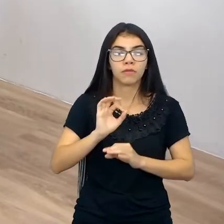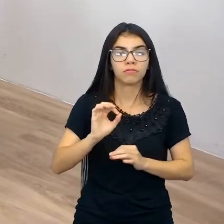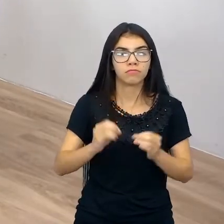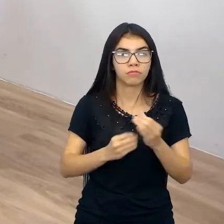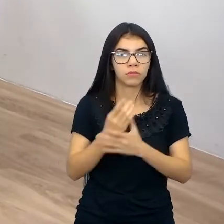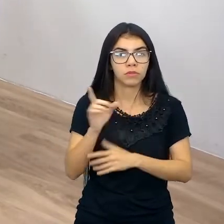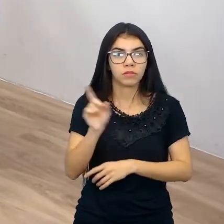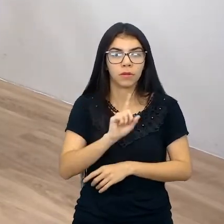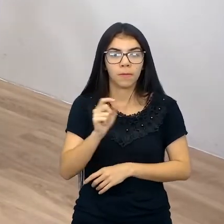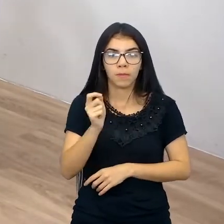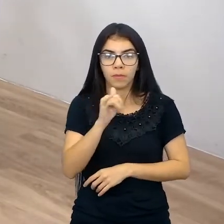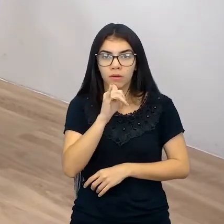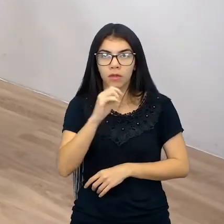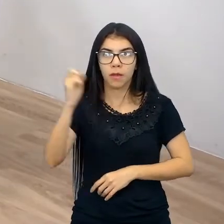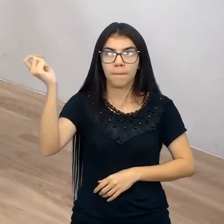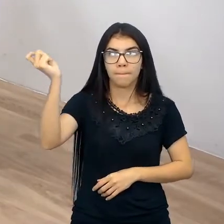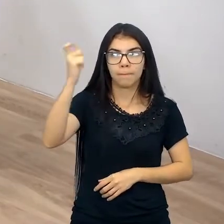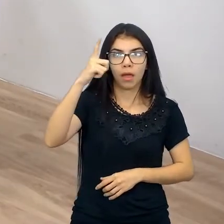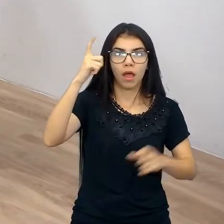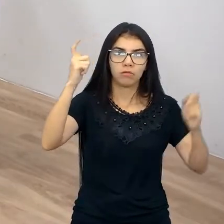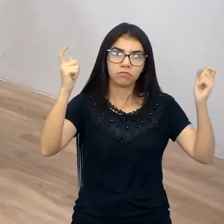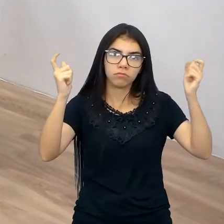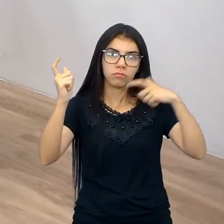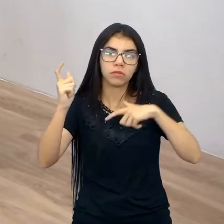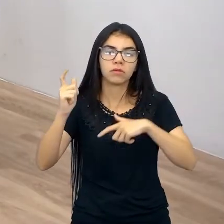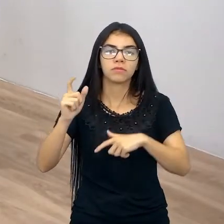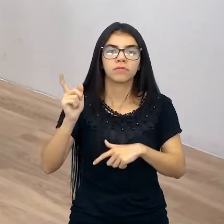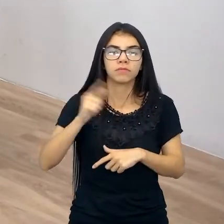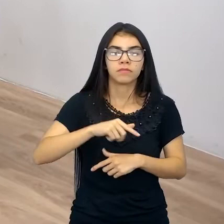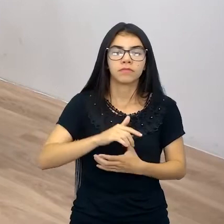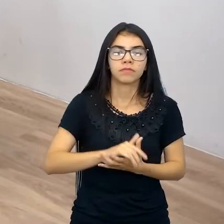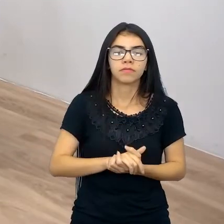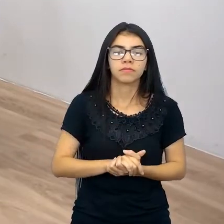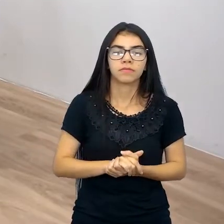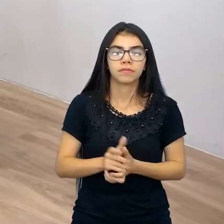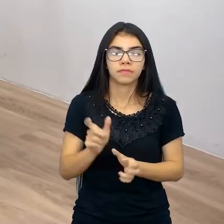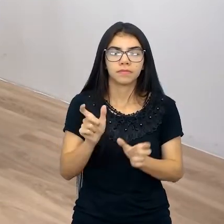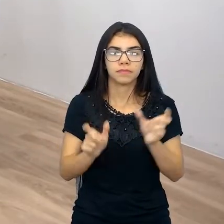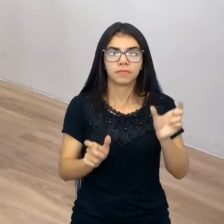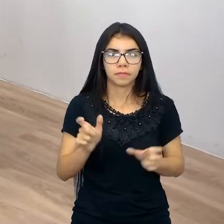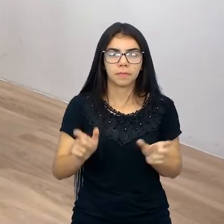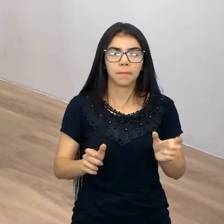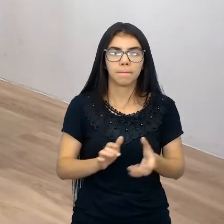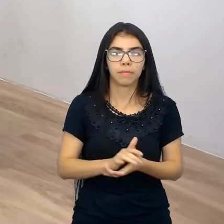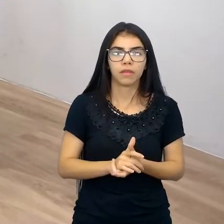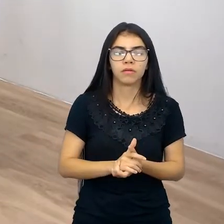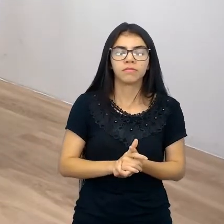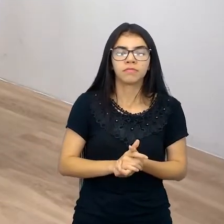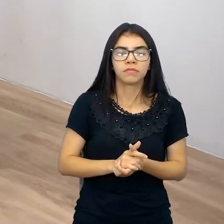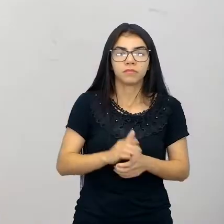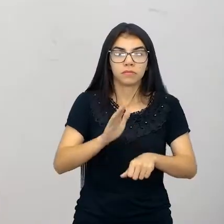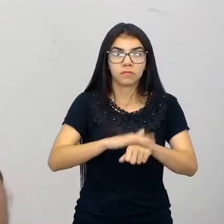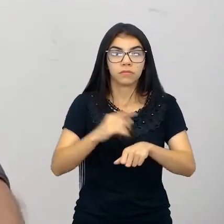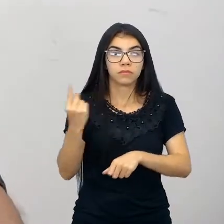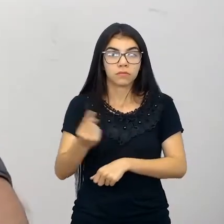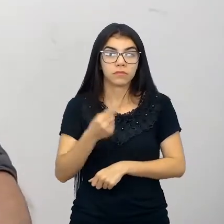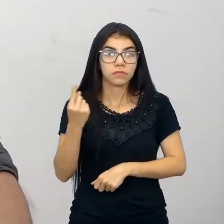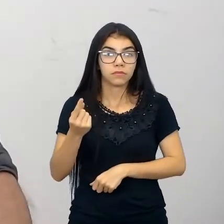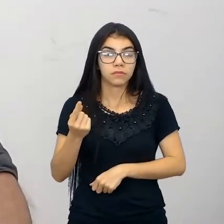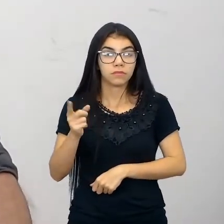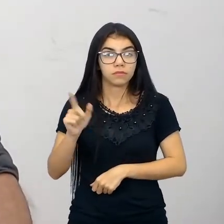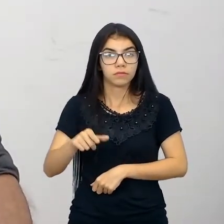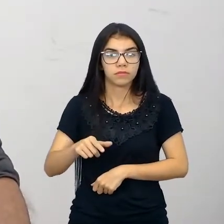liga a luz e coloca a luz, não dá. Não dá pra, tem que ter alguém. Tem que ter alguém. E eu coloco, fiz tudo sozinho,